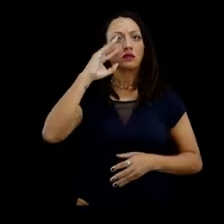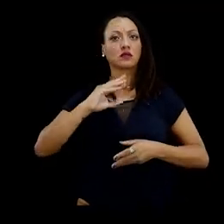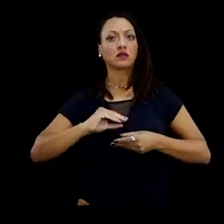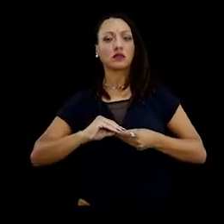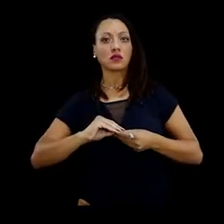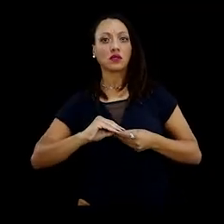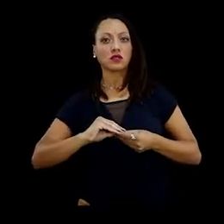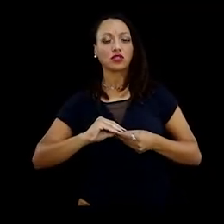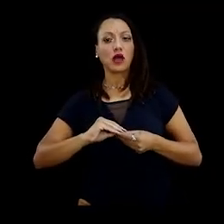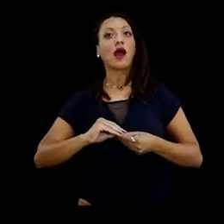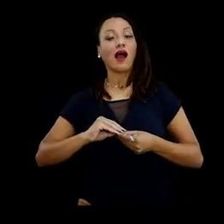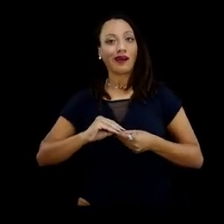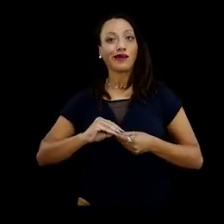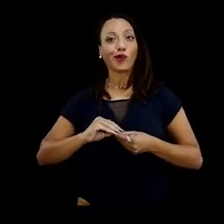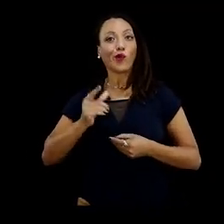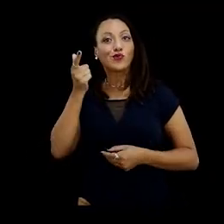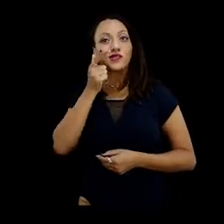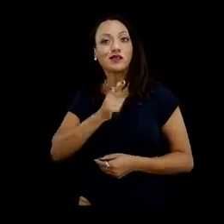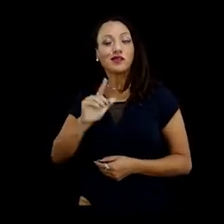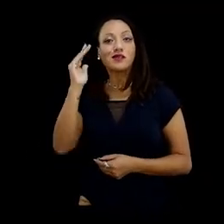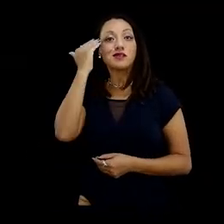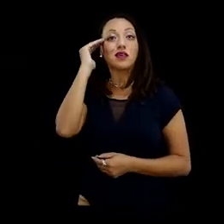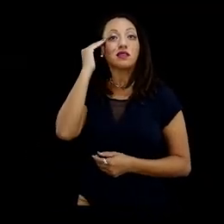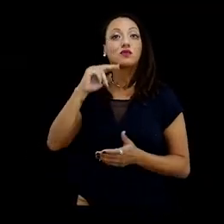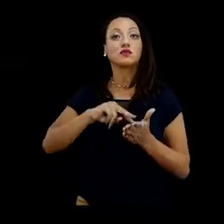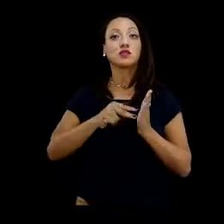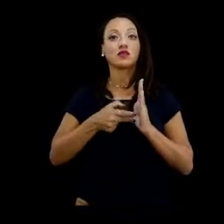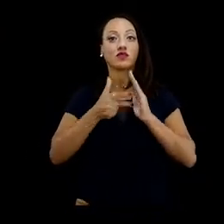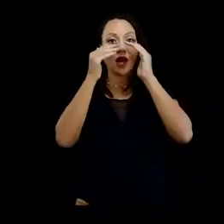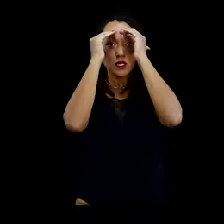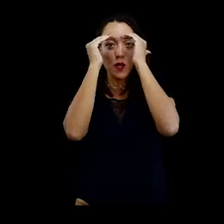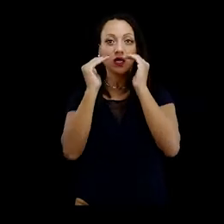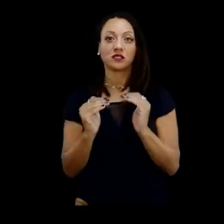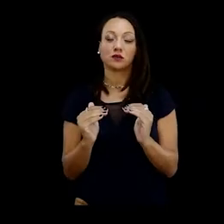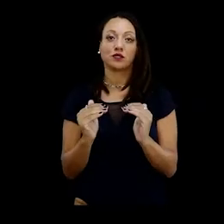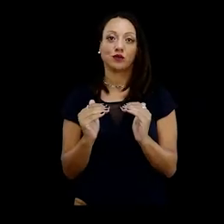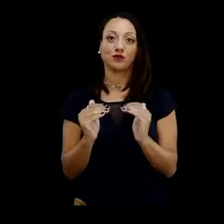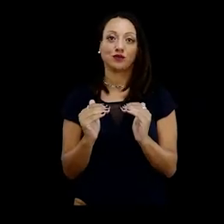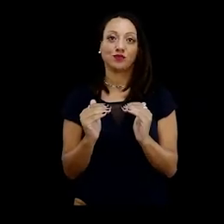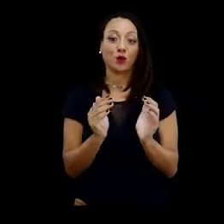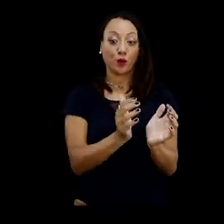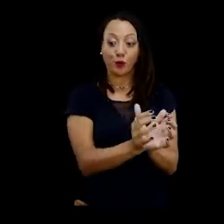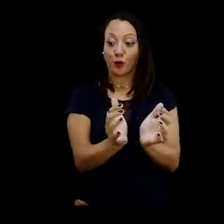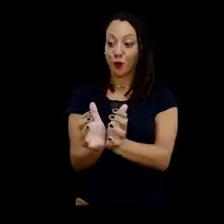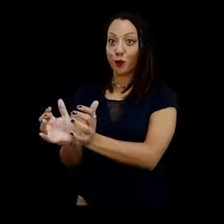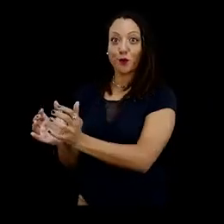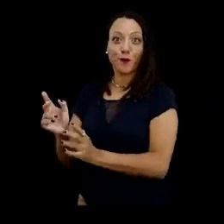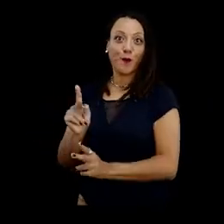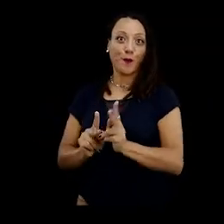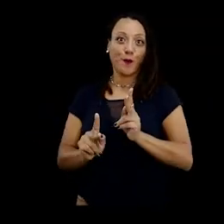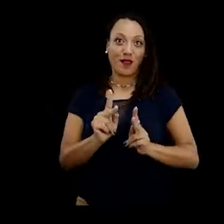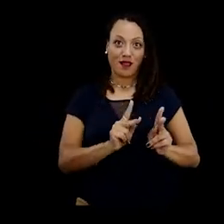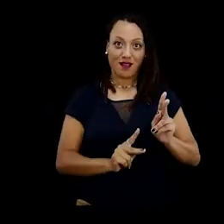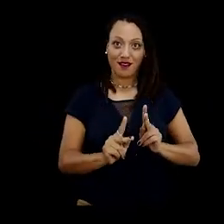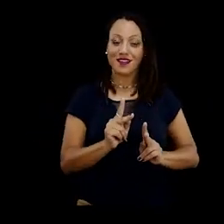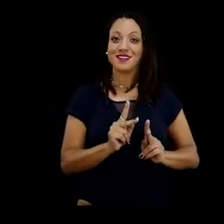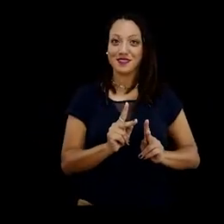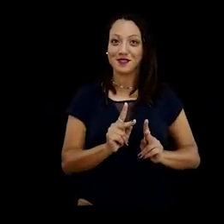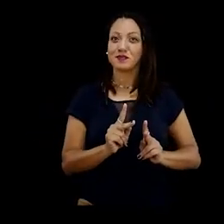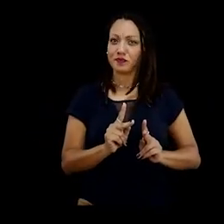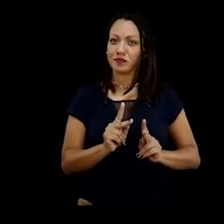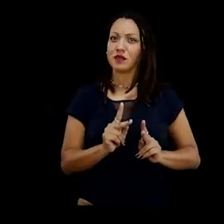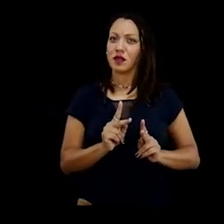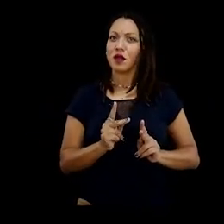E dentro dessa tentativa de compreensão que eu comecei a de respeito, que eu comecei a aprender com os